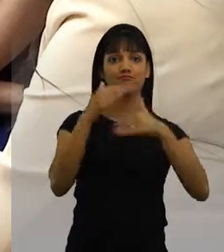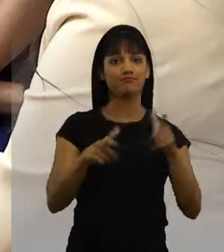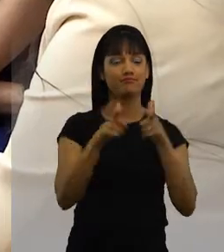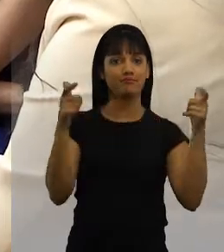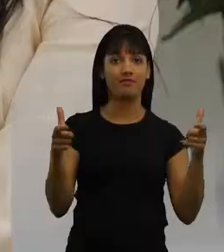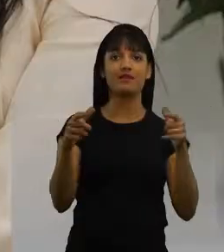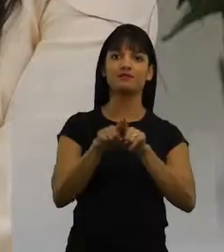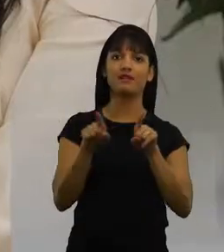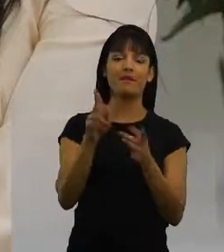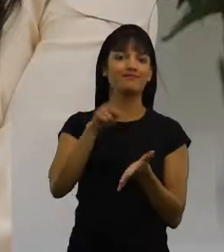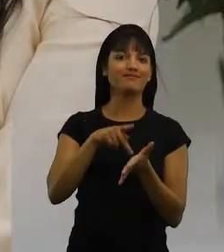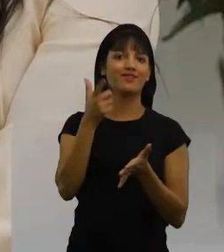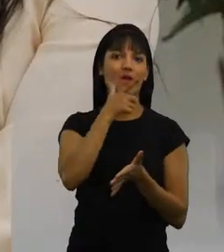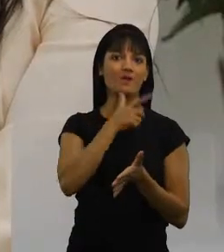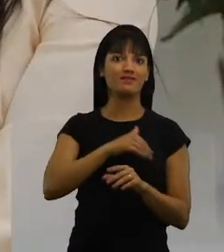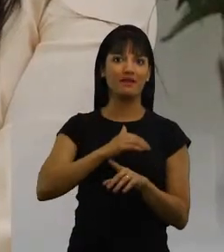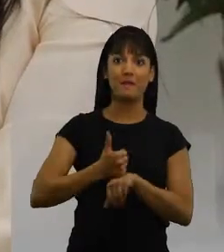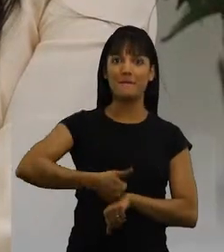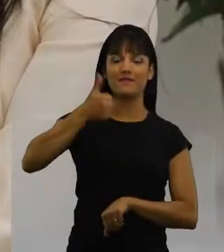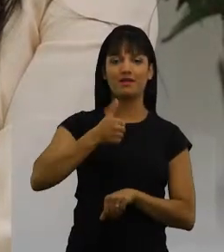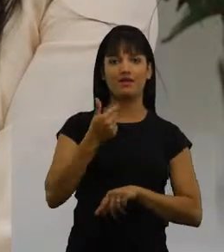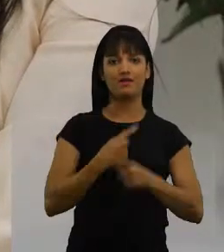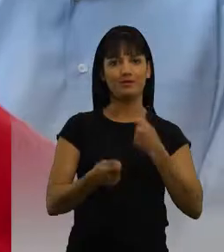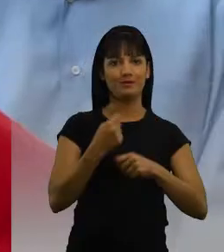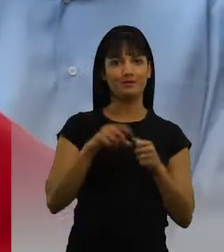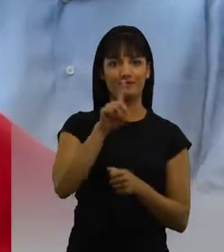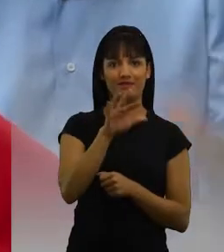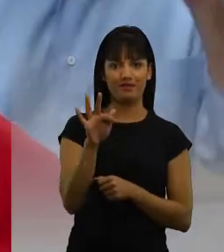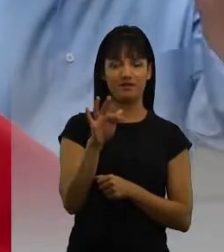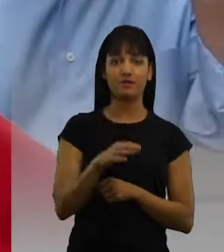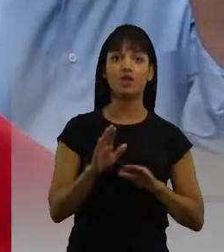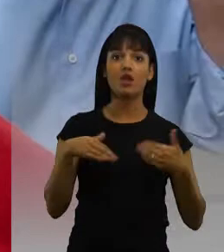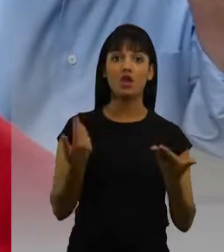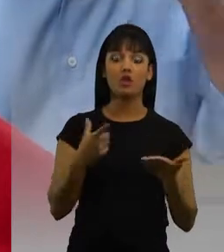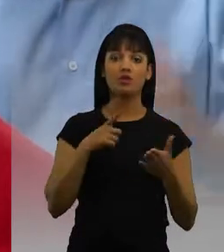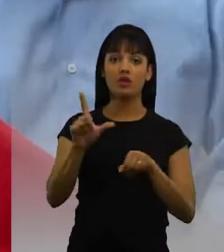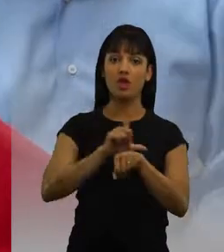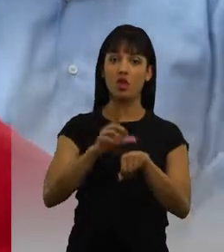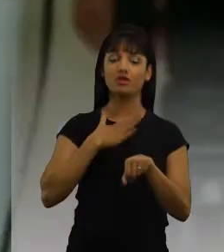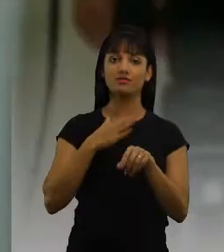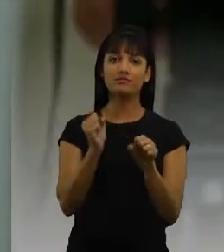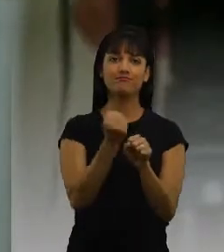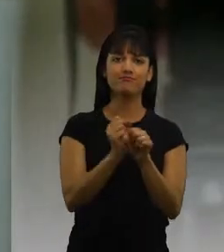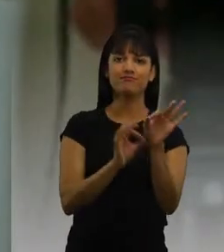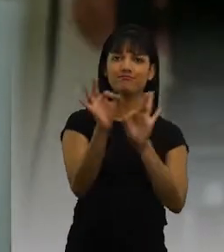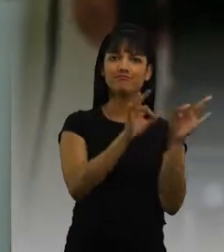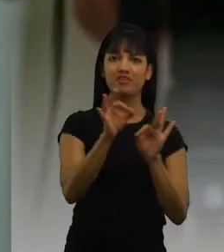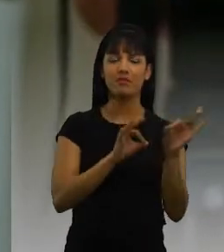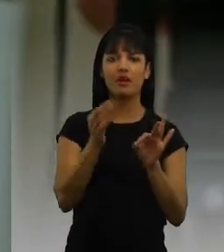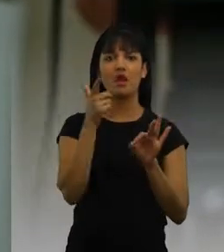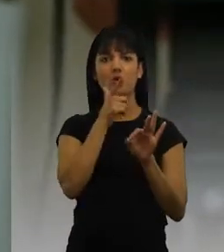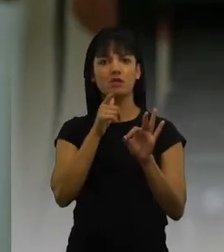Isso certamente vai fazer uma diferença muito grande na economia do Distrito Federal. Quando eu fui reformar a loja, aí dei entrada com a licença de